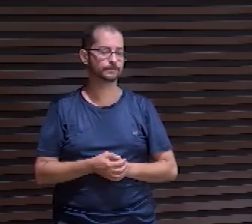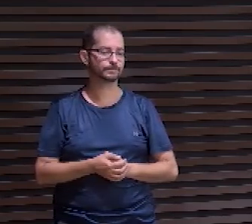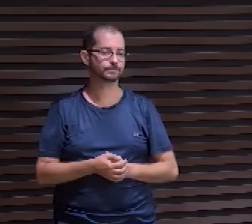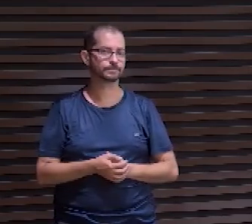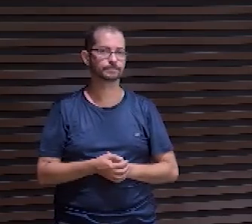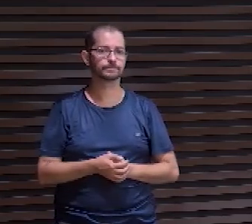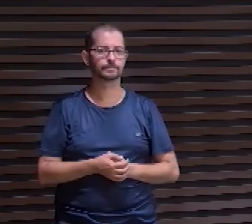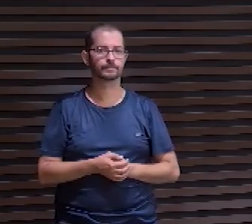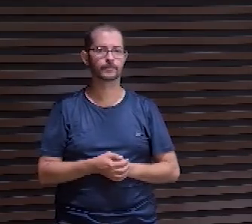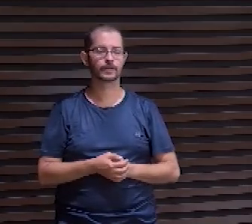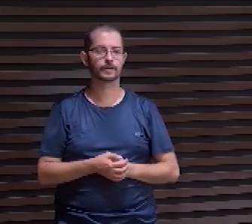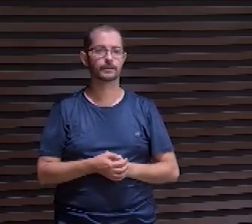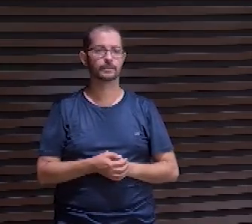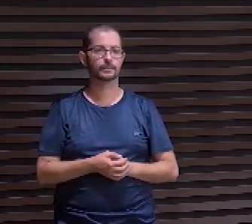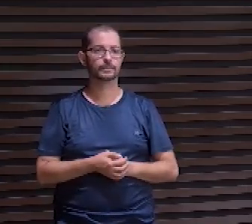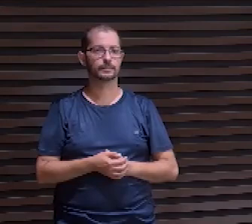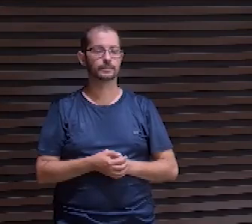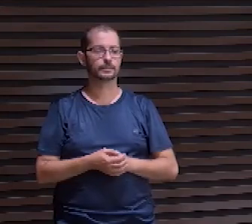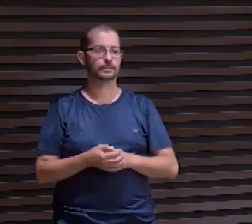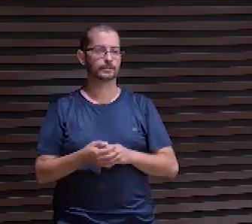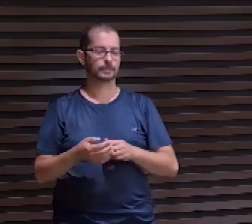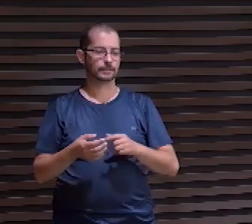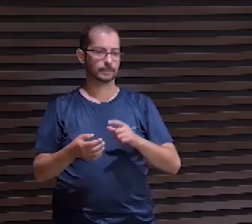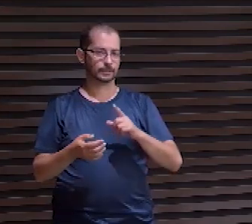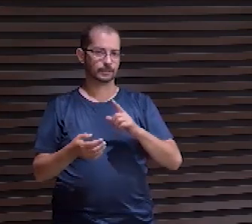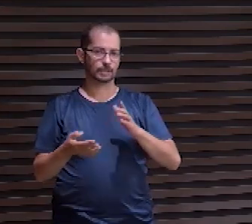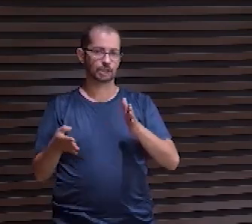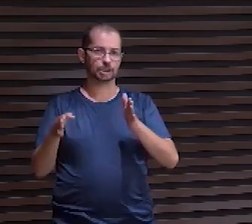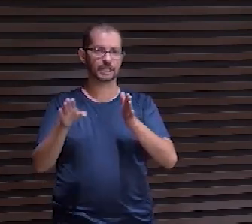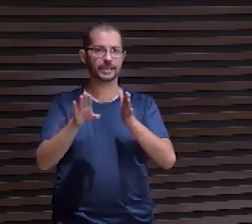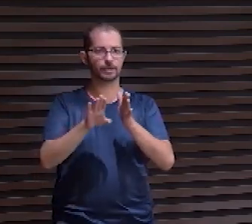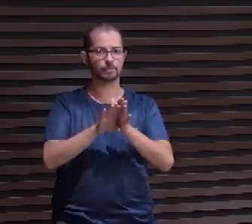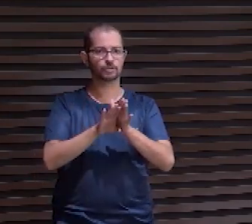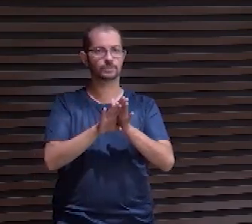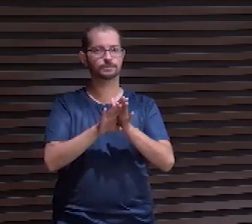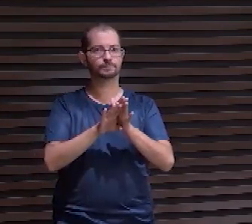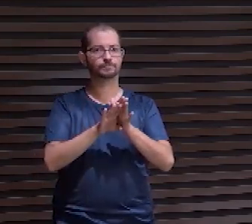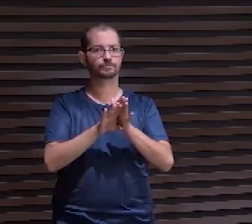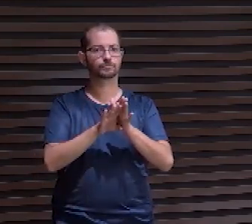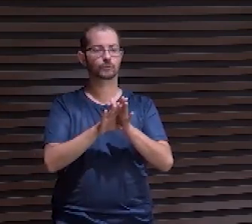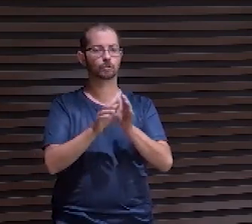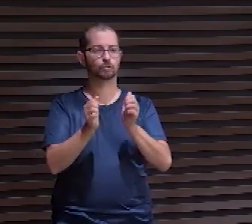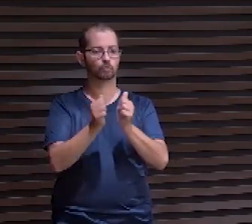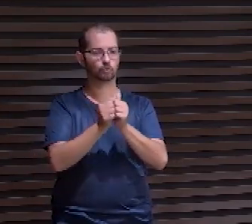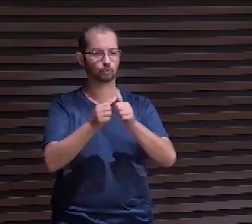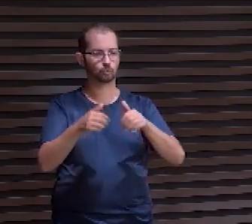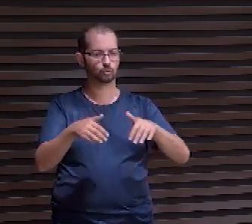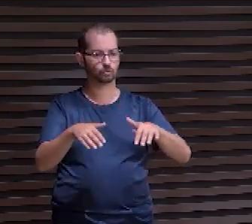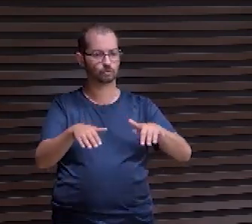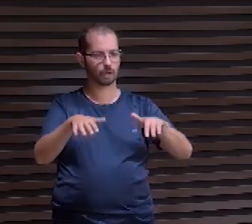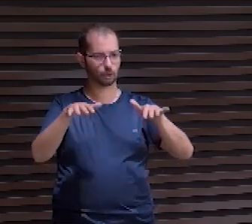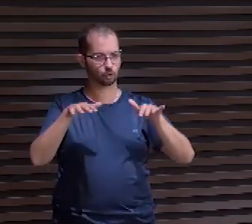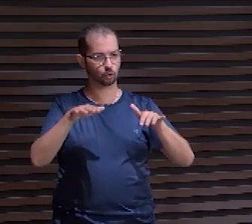Acheguemo-nos confiadamente junto ao trono da graça, e ele coloca duas